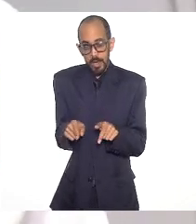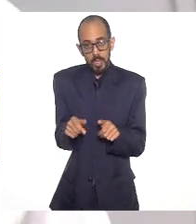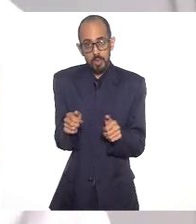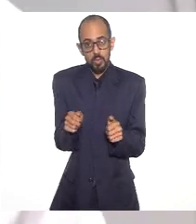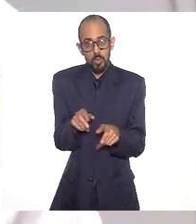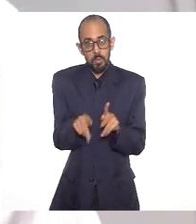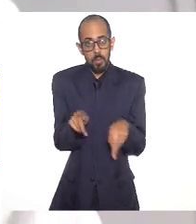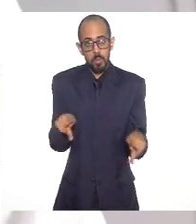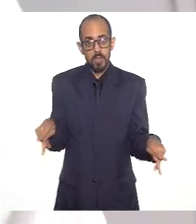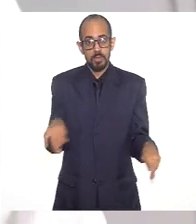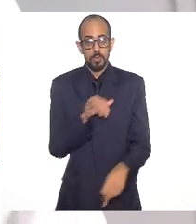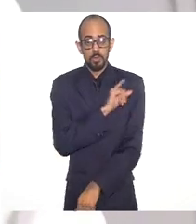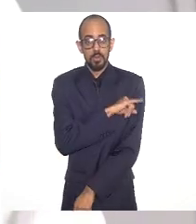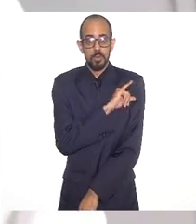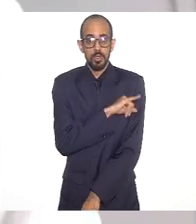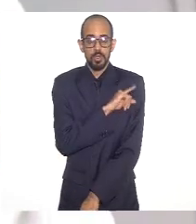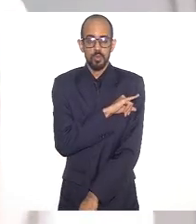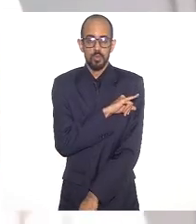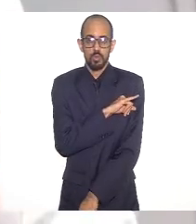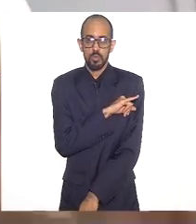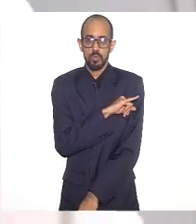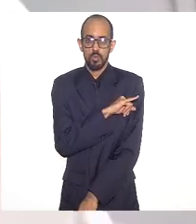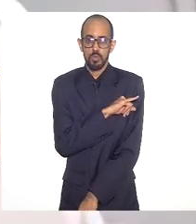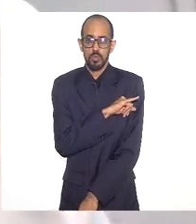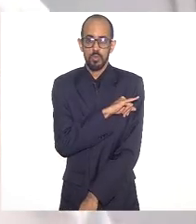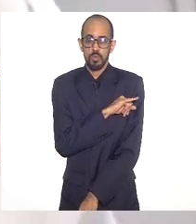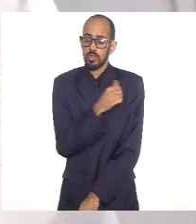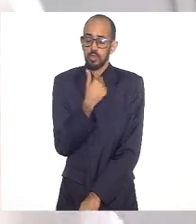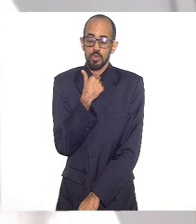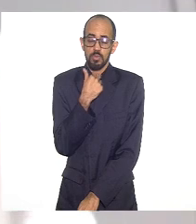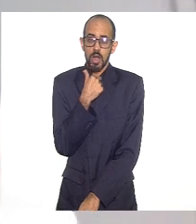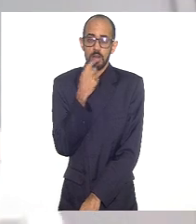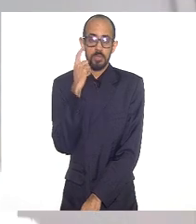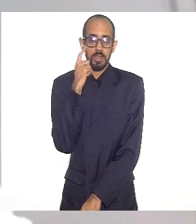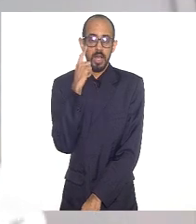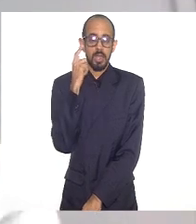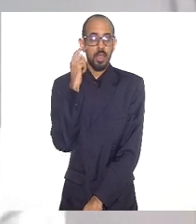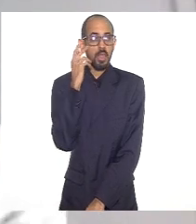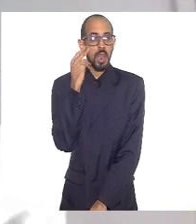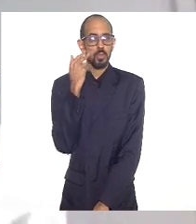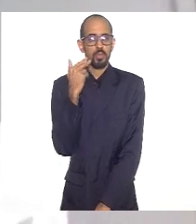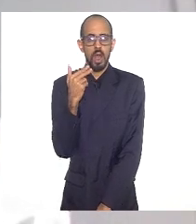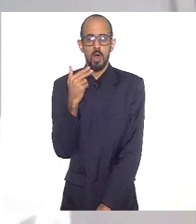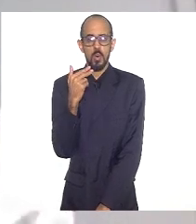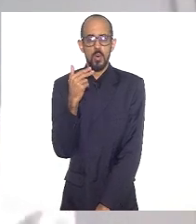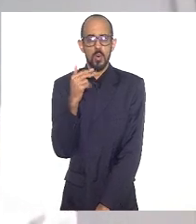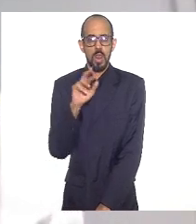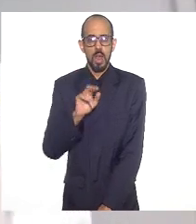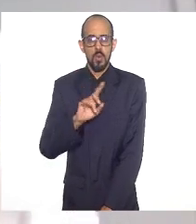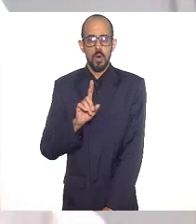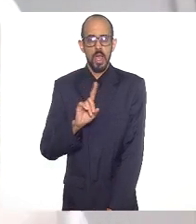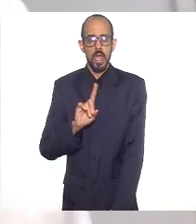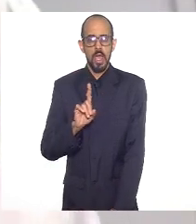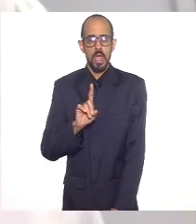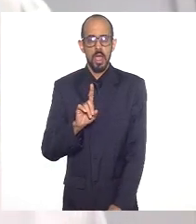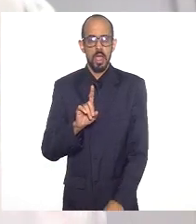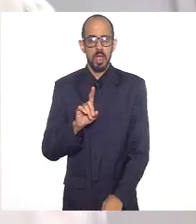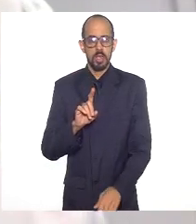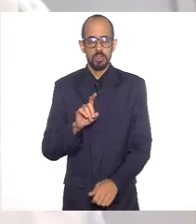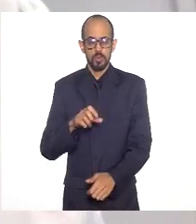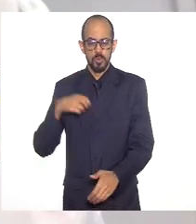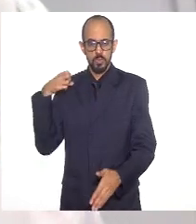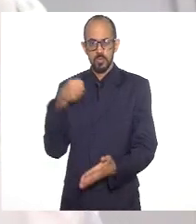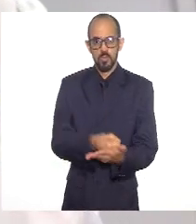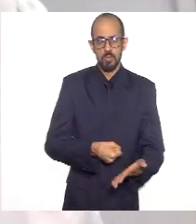fluminense. Então, não podemos, de maneira nenhuma, naturalizar esse processo. Isso não é um embate com a